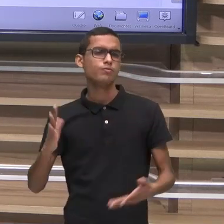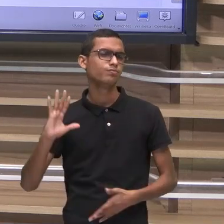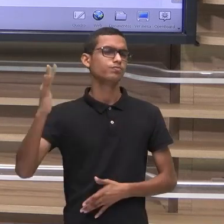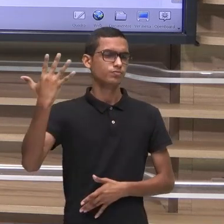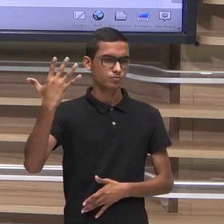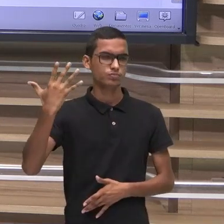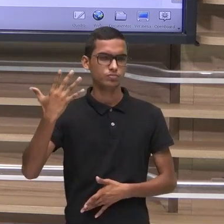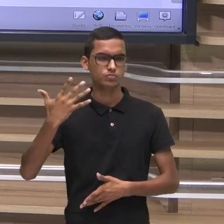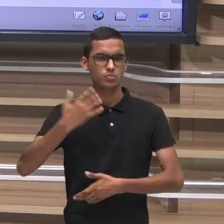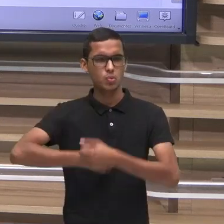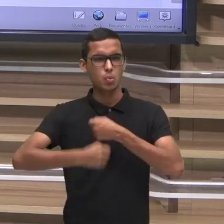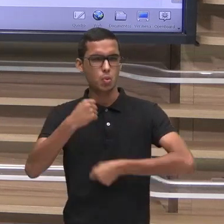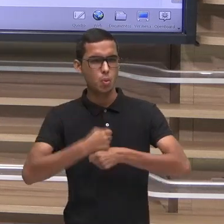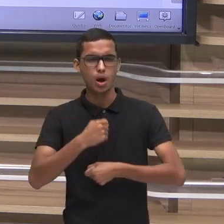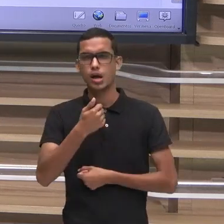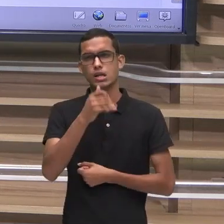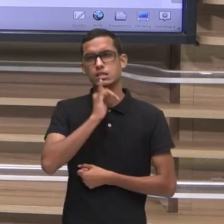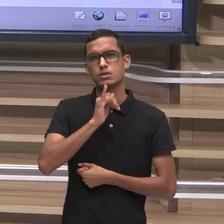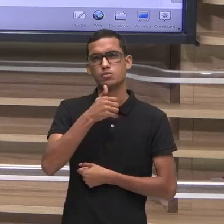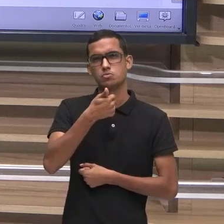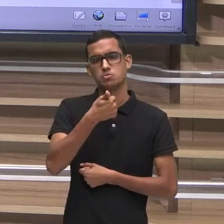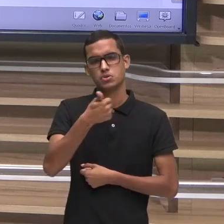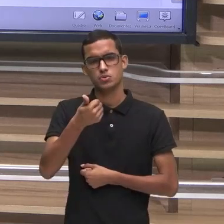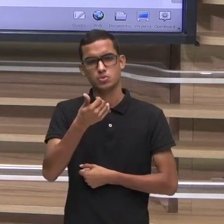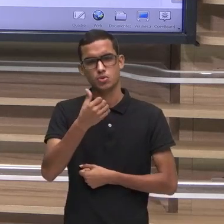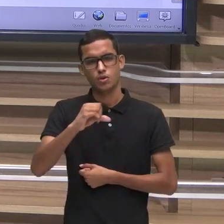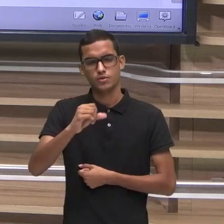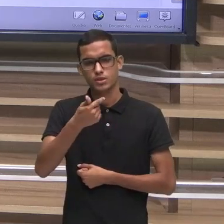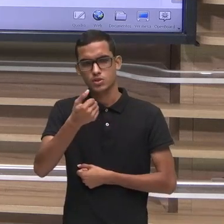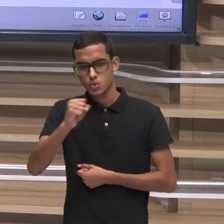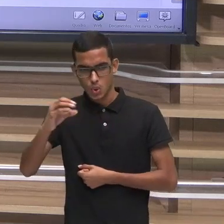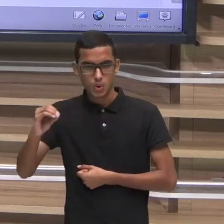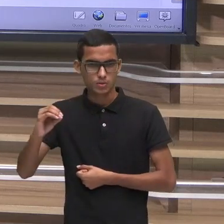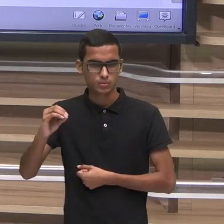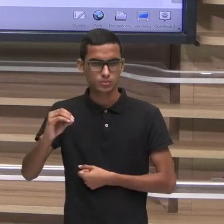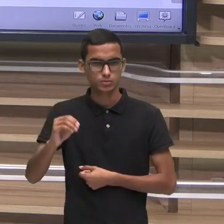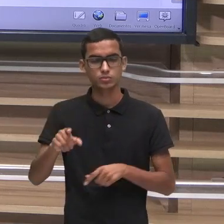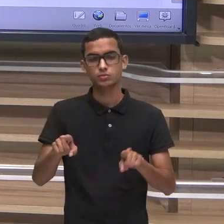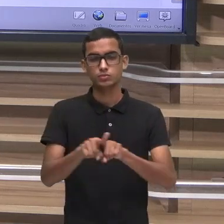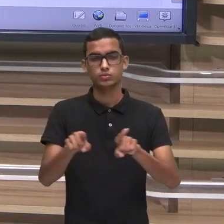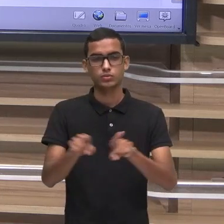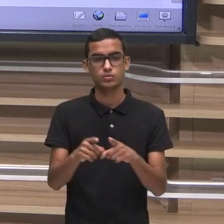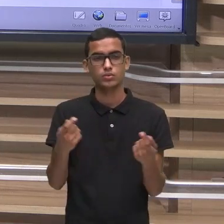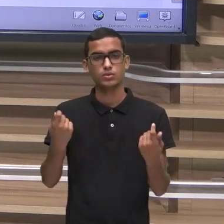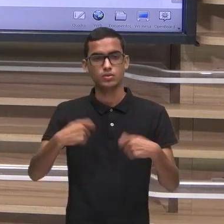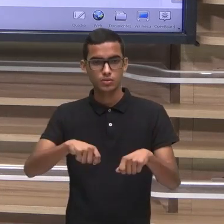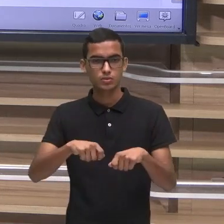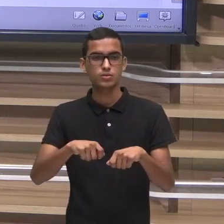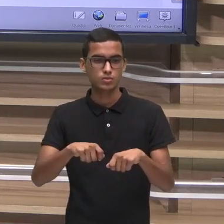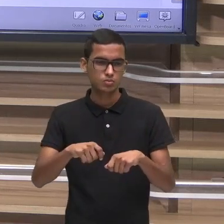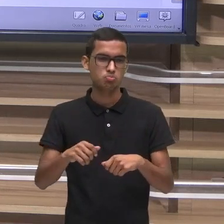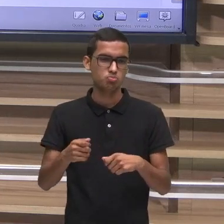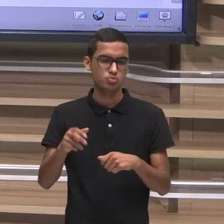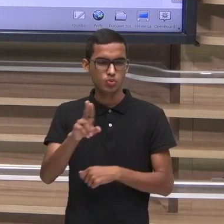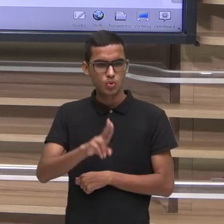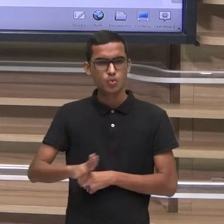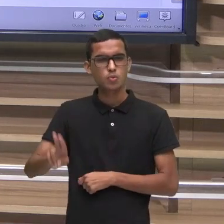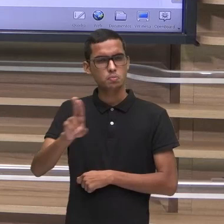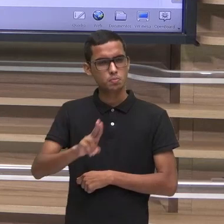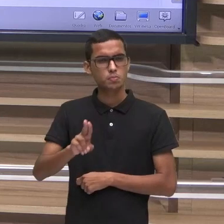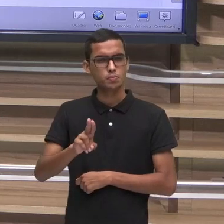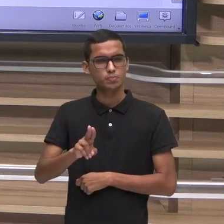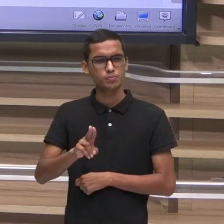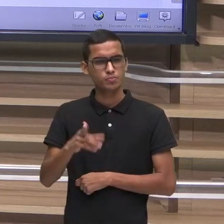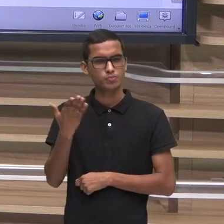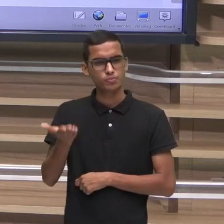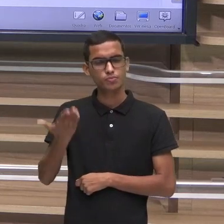em 1980, por exemplo, né? Podemos utilizar em lunes passado,